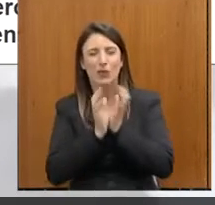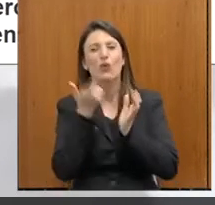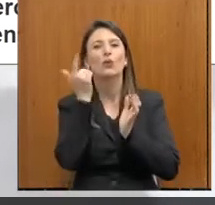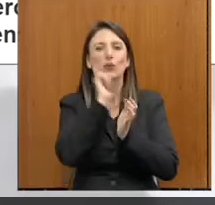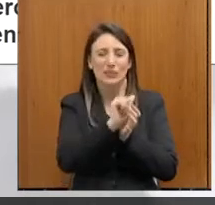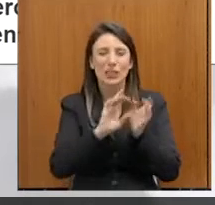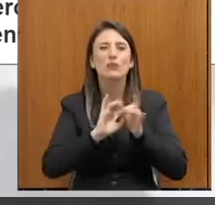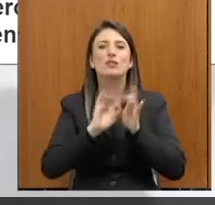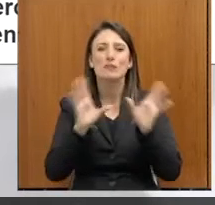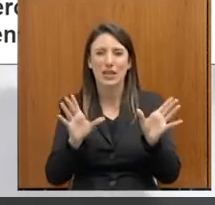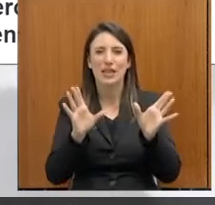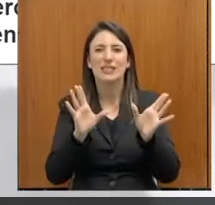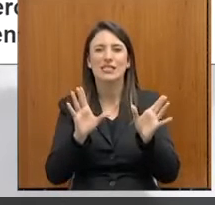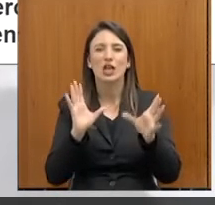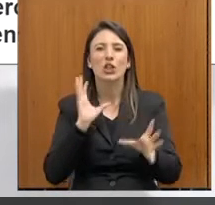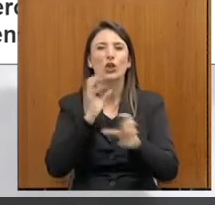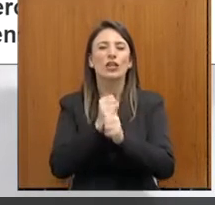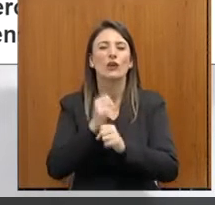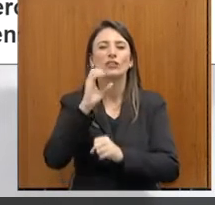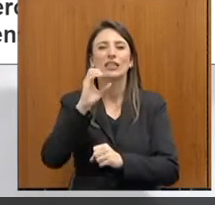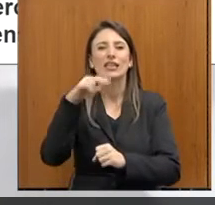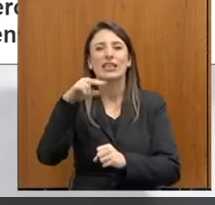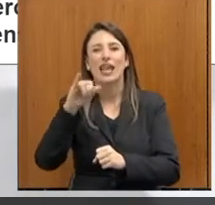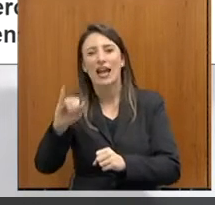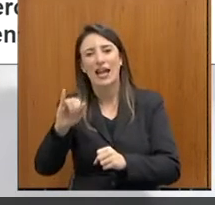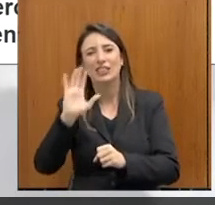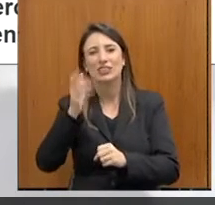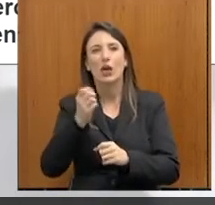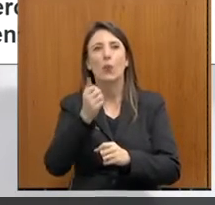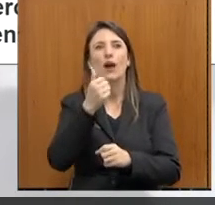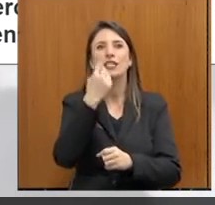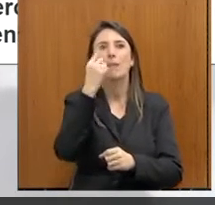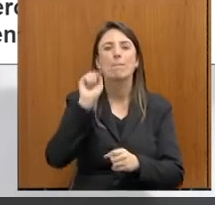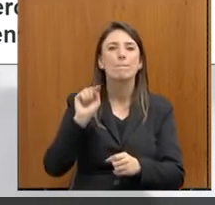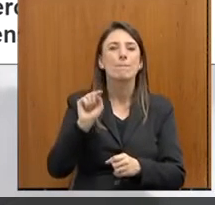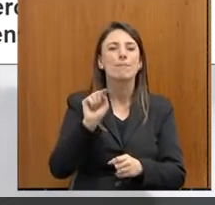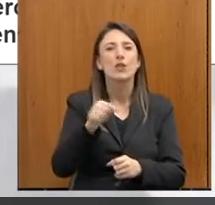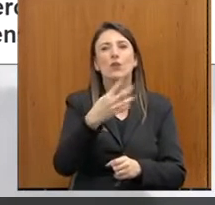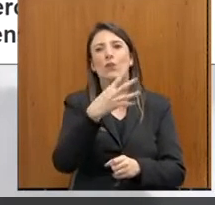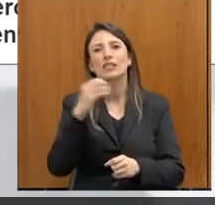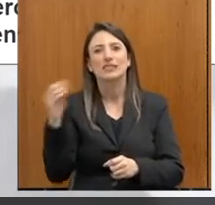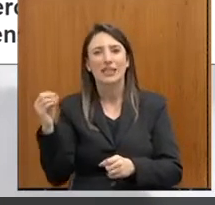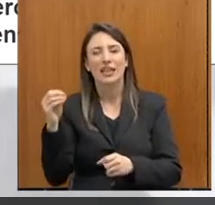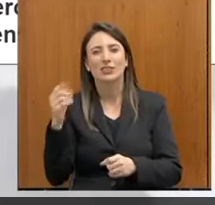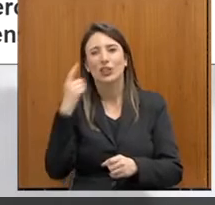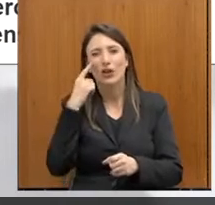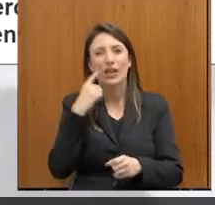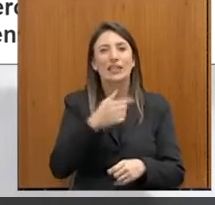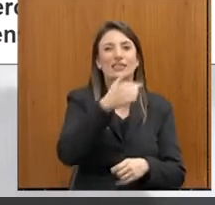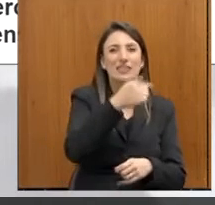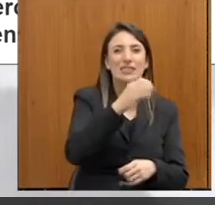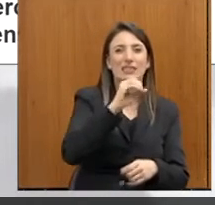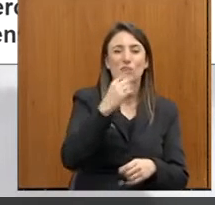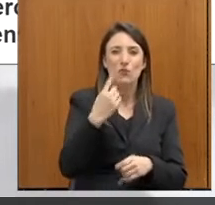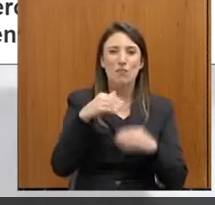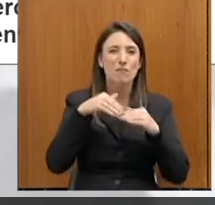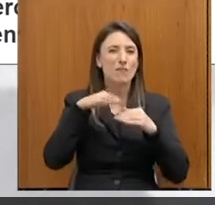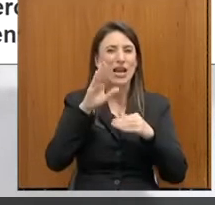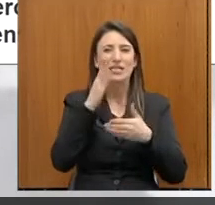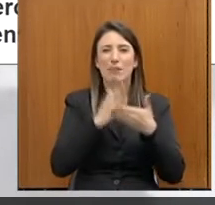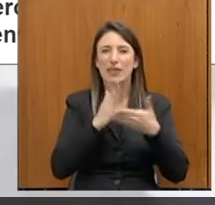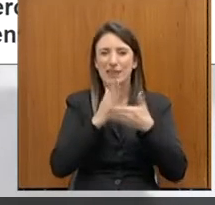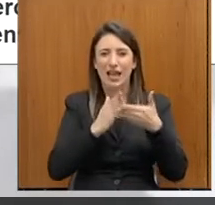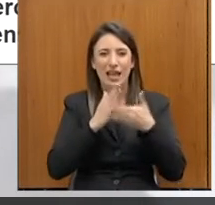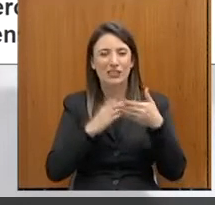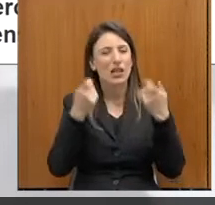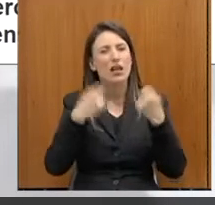que é chega aí a quase mil e quatrocentos que mais 701 mais da metade estão isentos